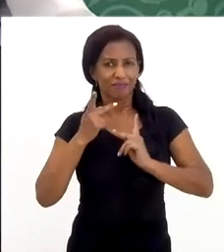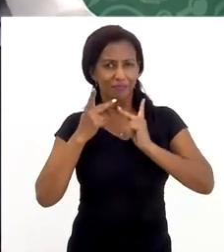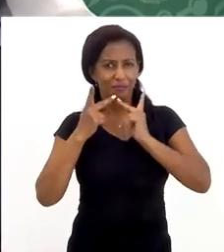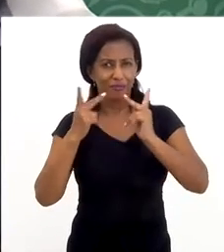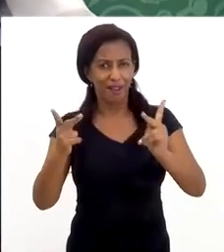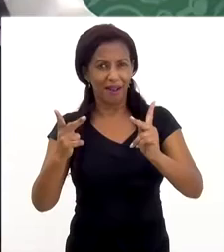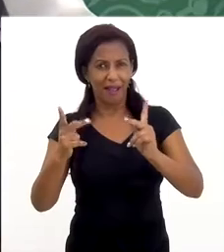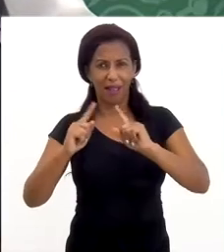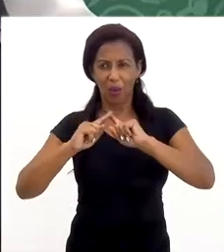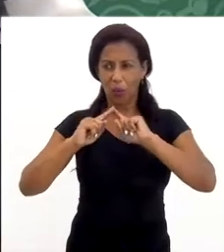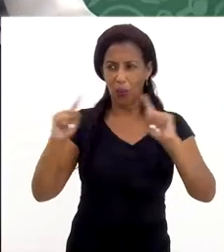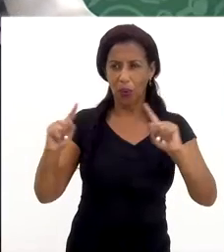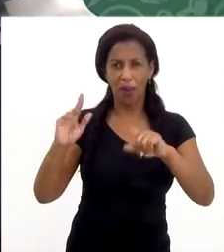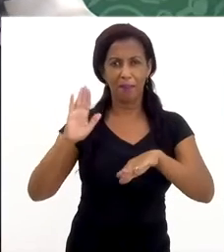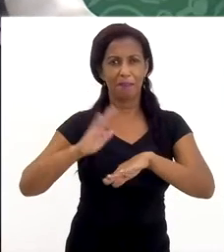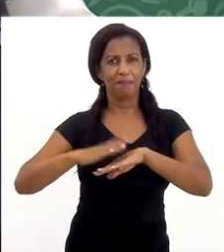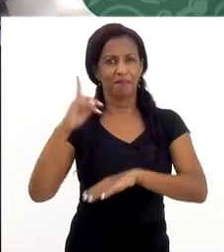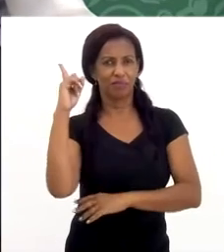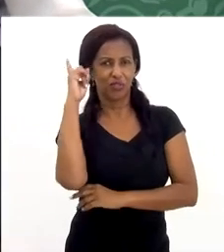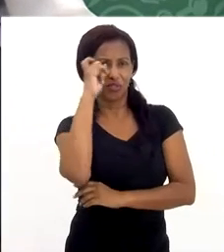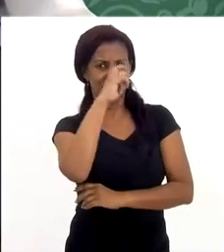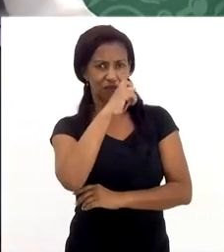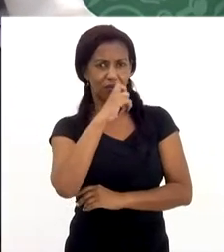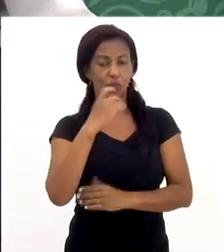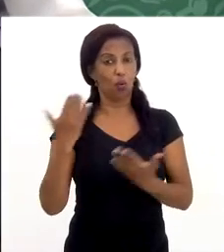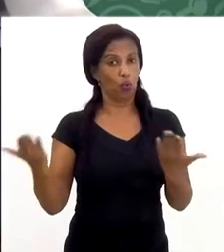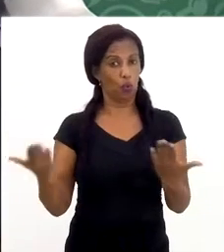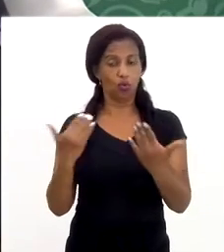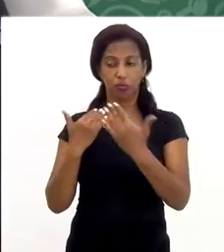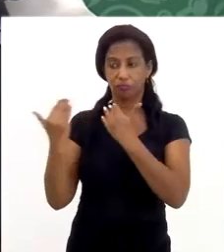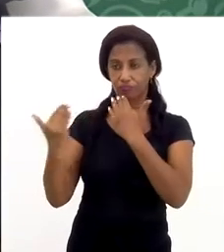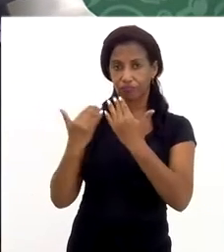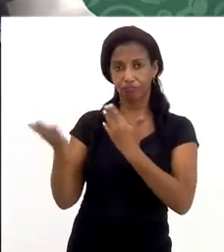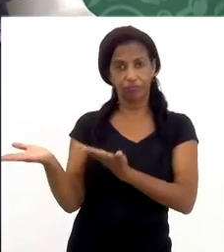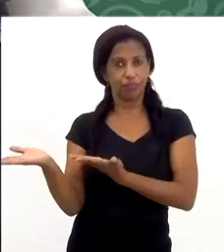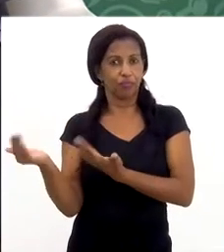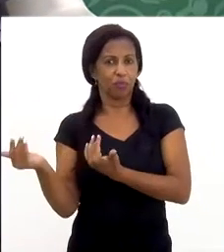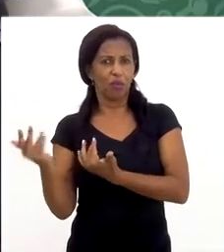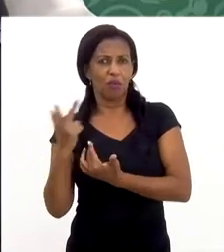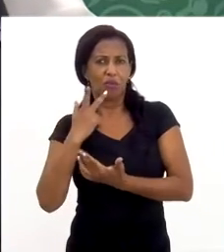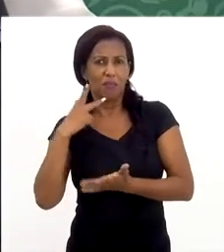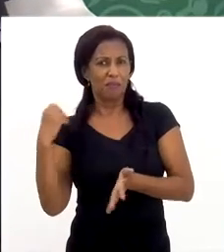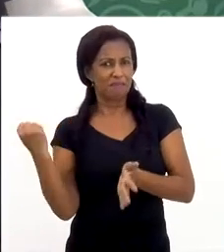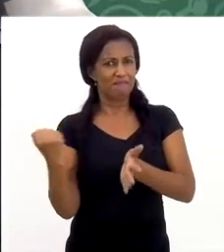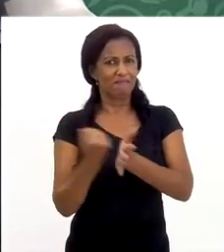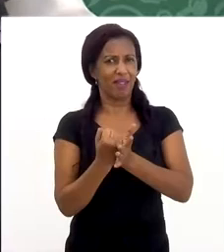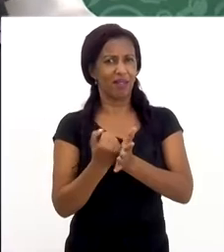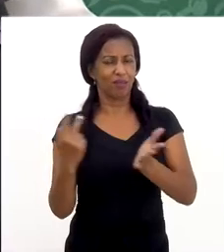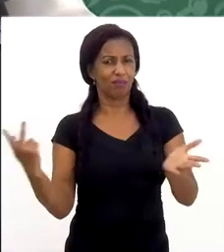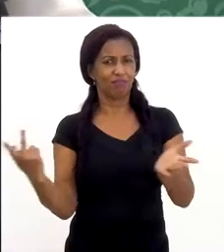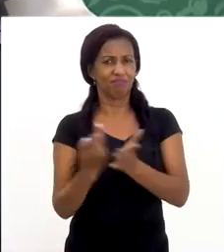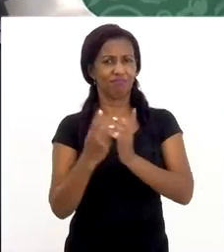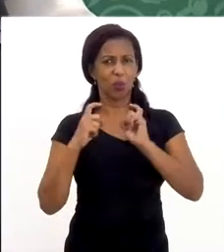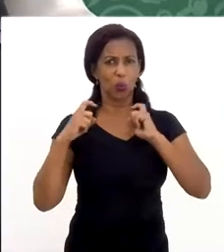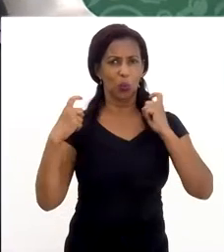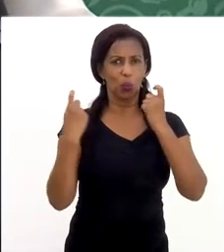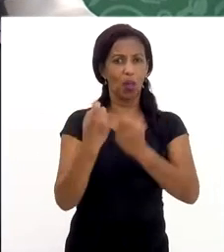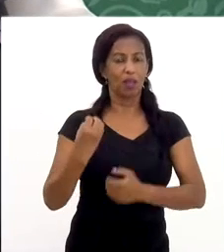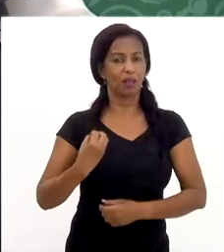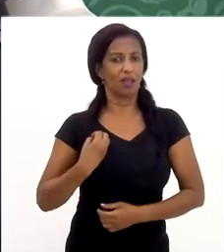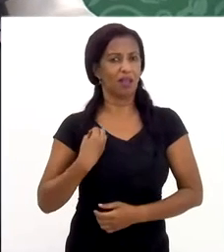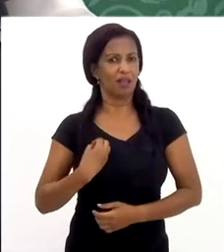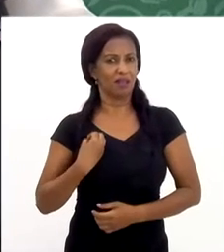denunciar acabar sendo mais difícil é incomum no papo de juventude de hoje vamos falar dos impactos do abuso sexual